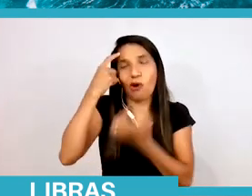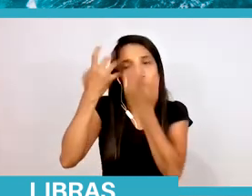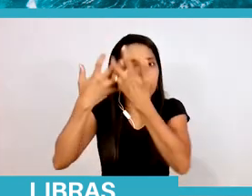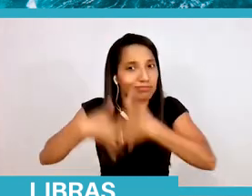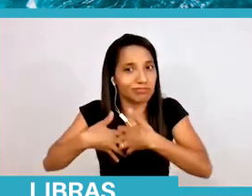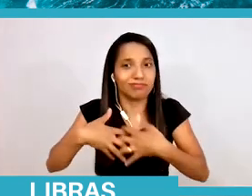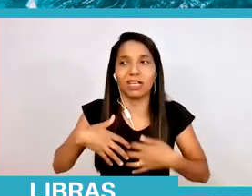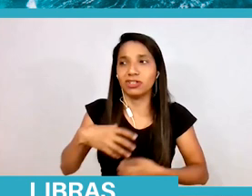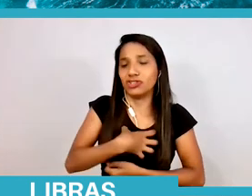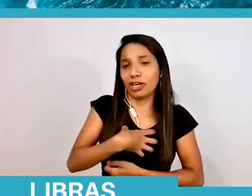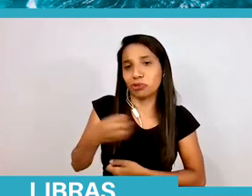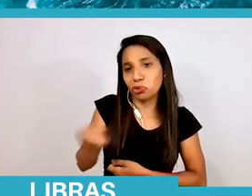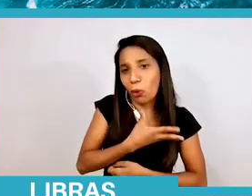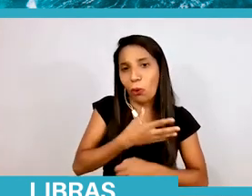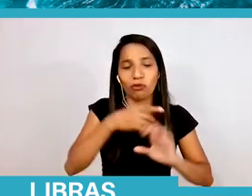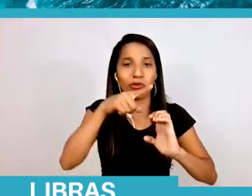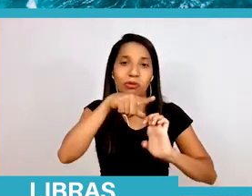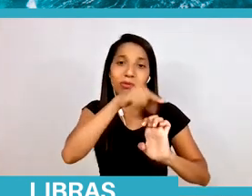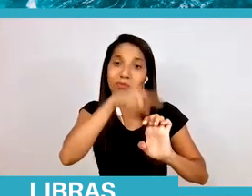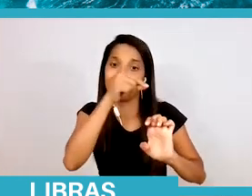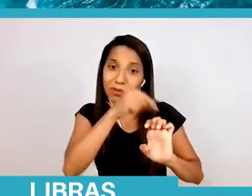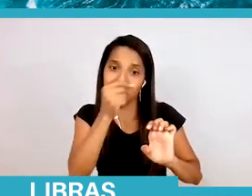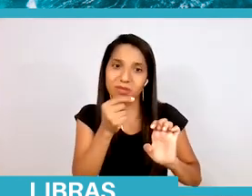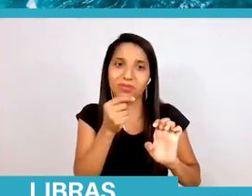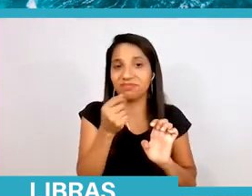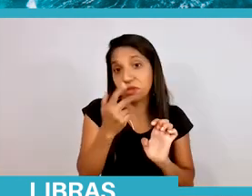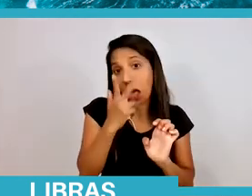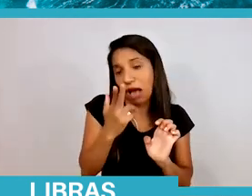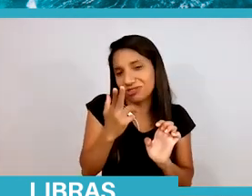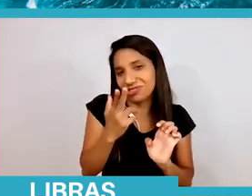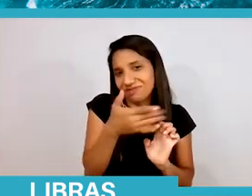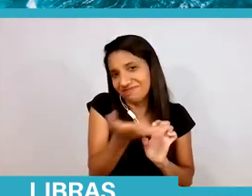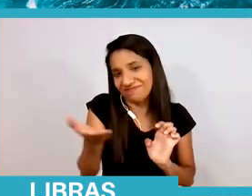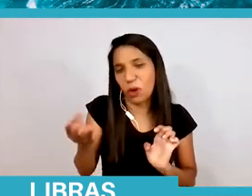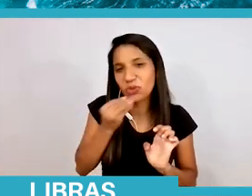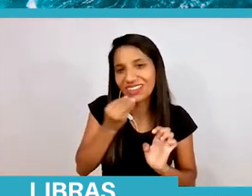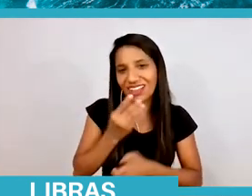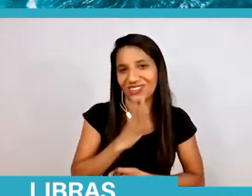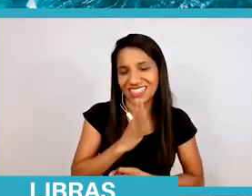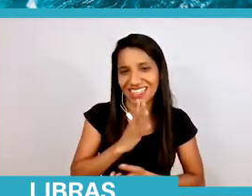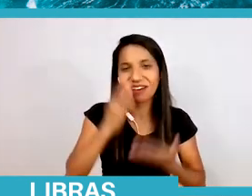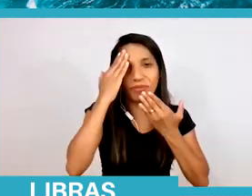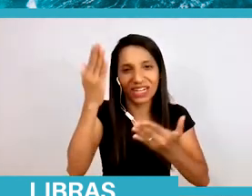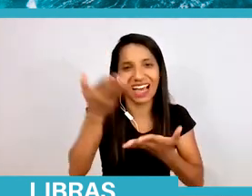que talvez alguns aqui da sala ainda não conheciam. Muito obrigado. Obrigado a todos da organização.